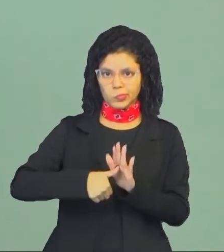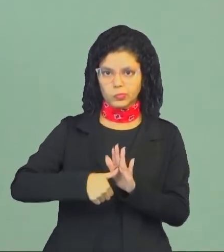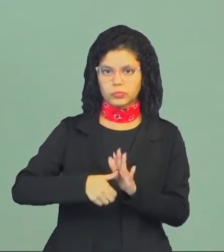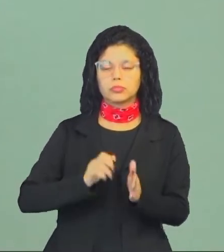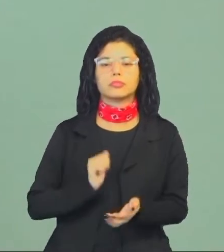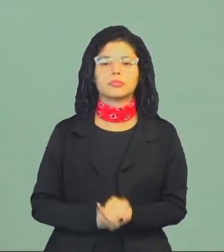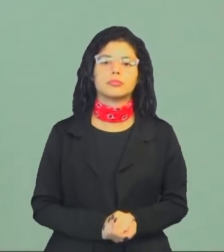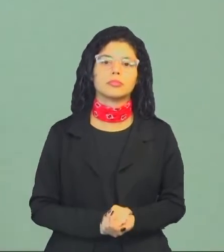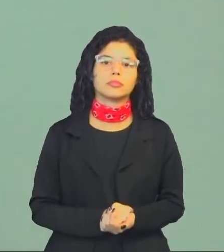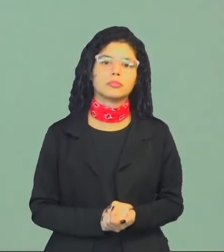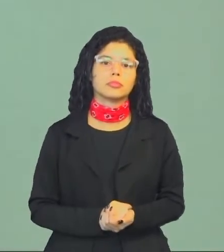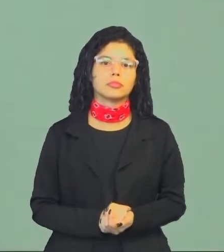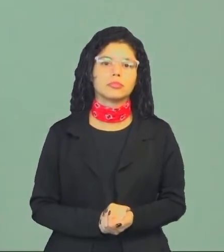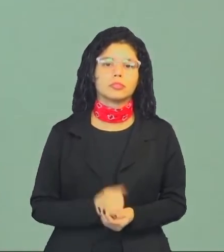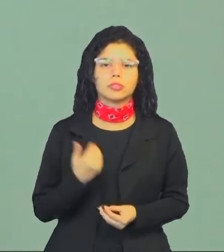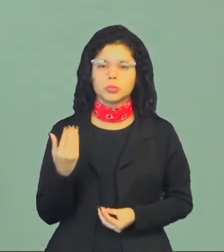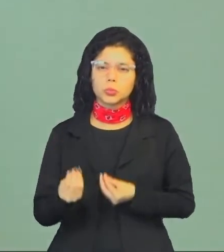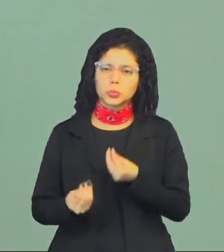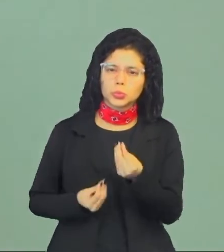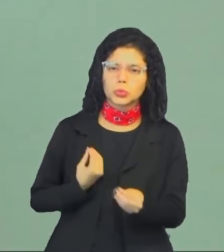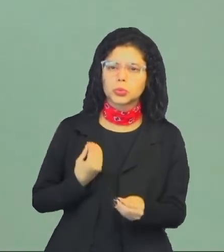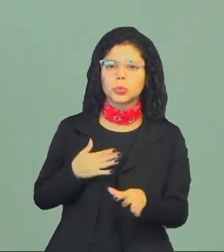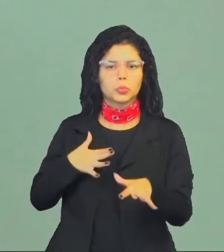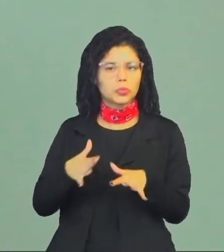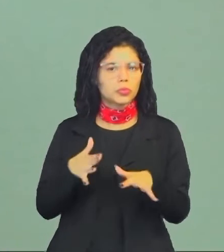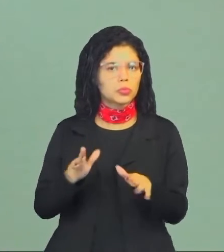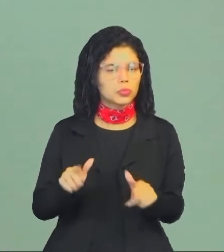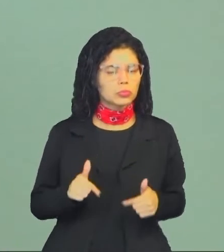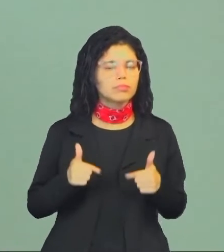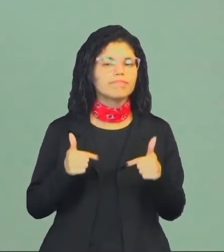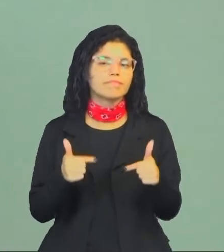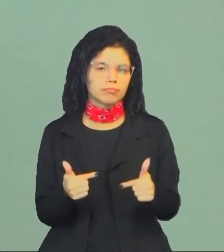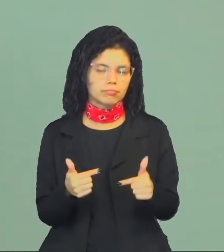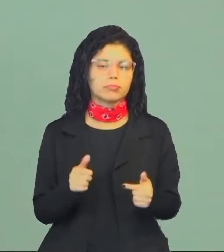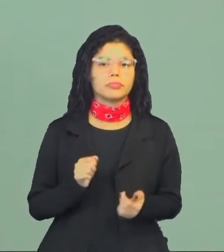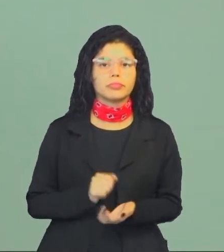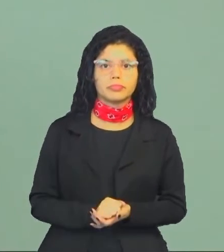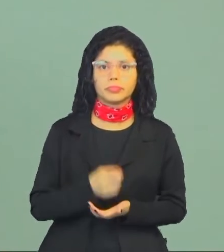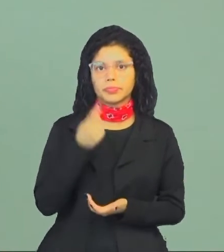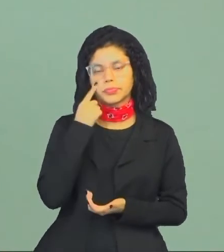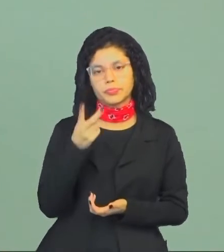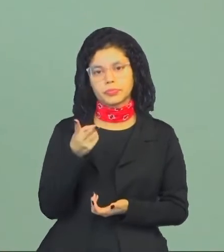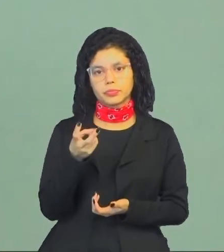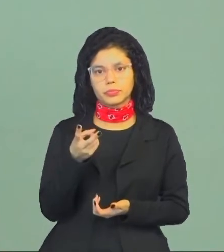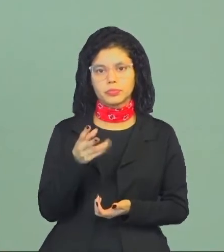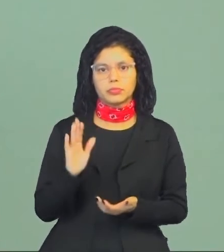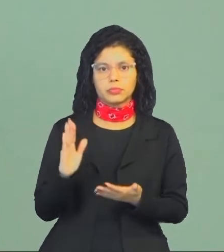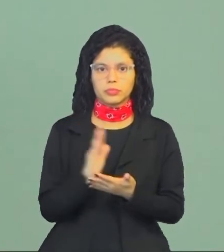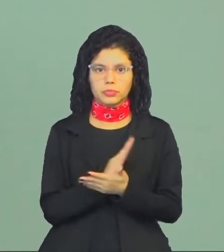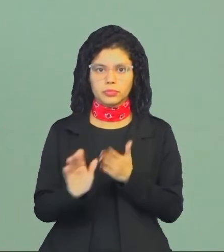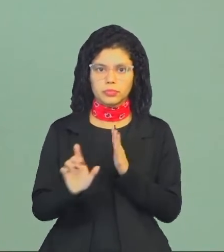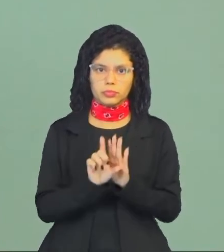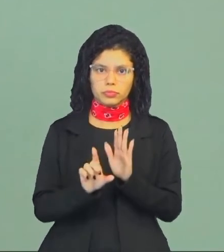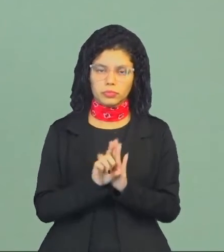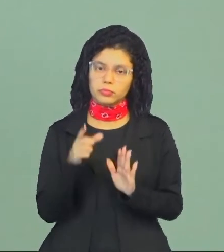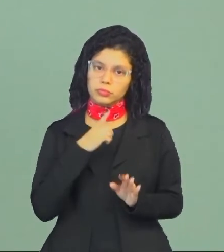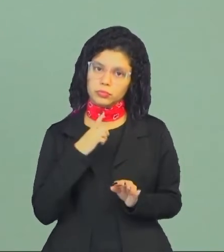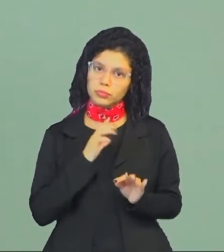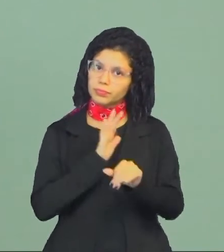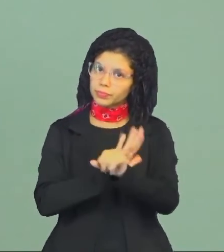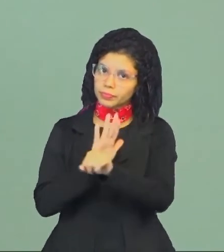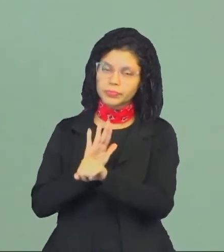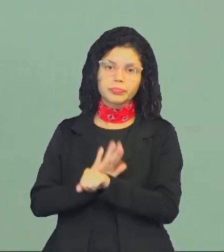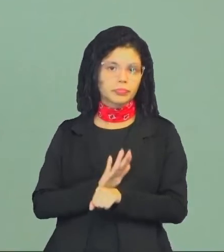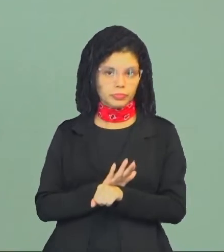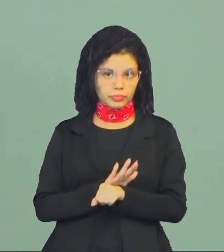boicote, desse engajamento do movimento abolicionista. A gente observa aí algumas leis abolicionistas, né, que também